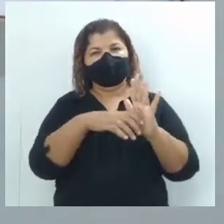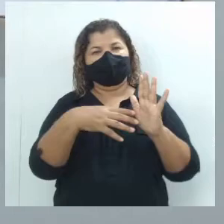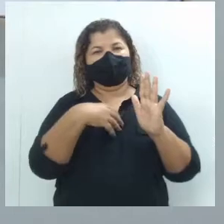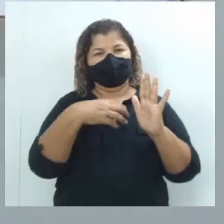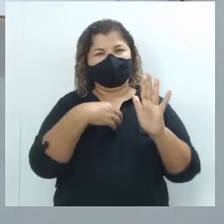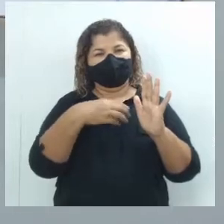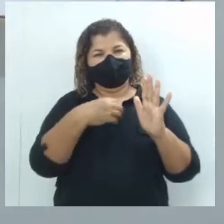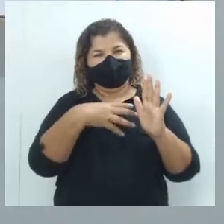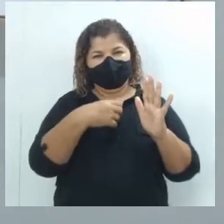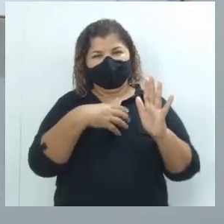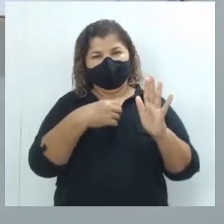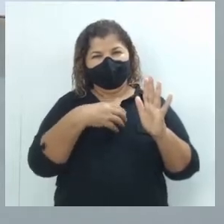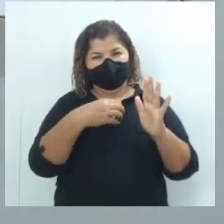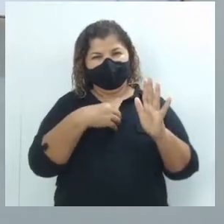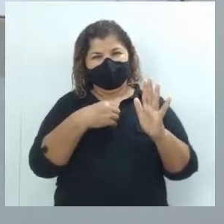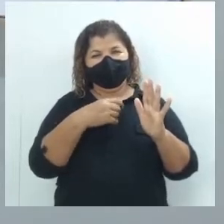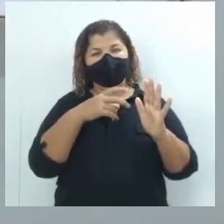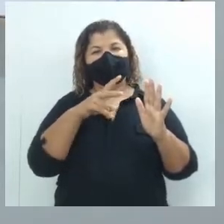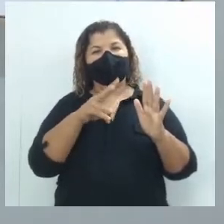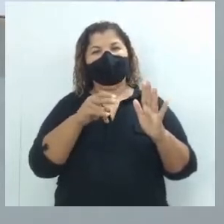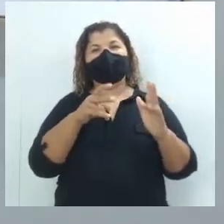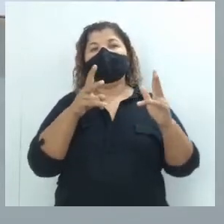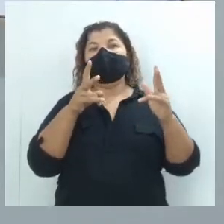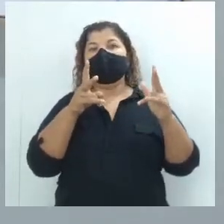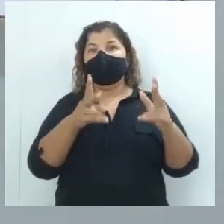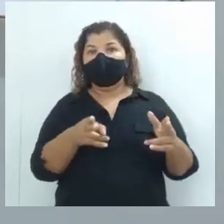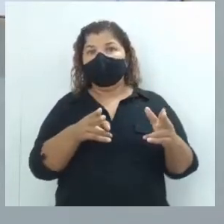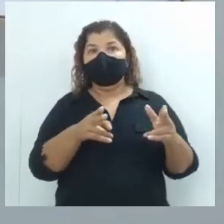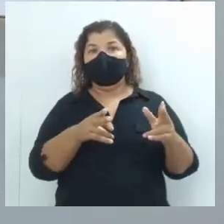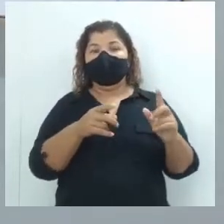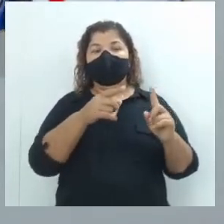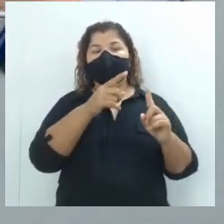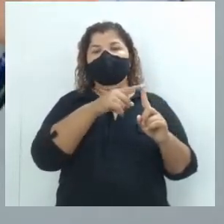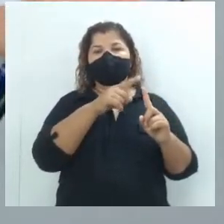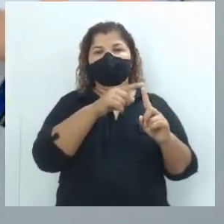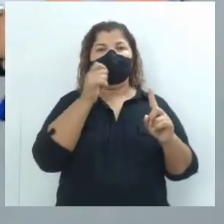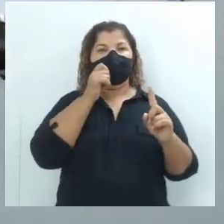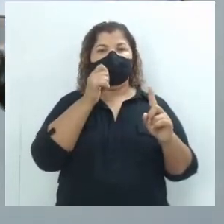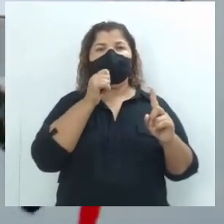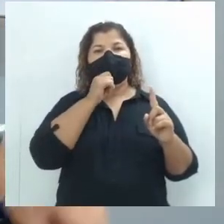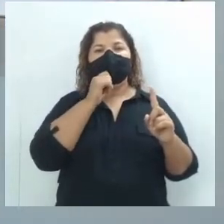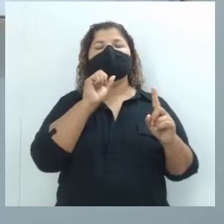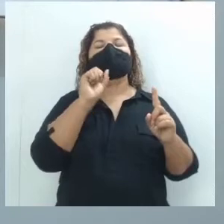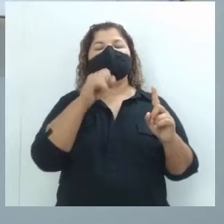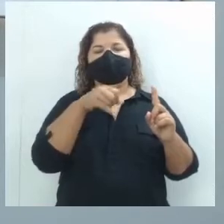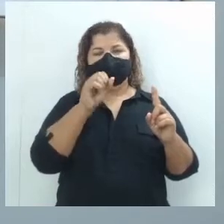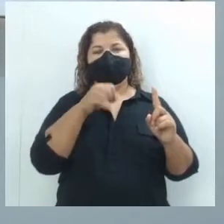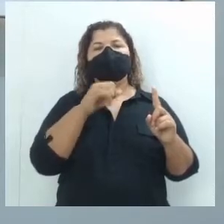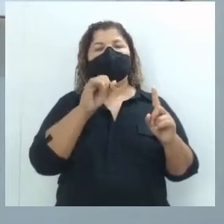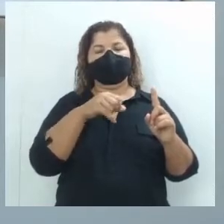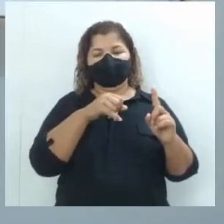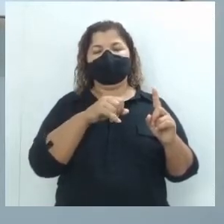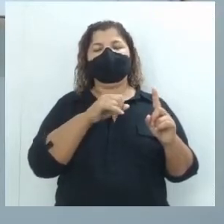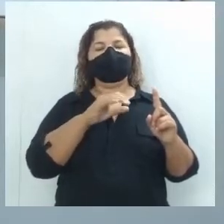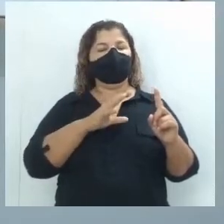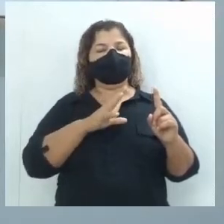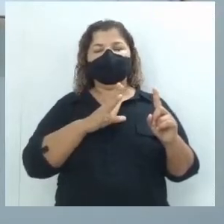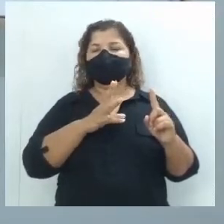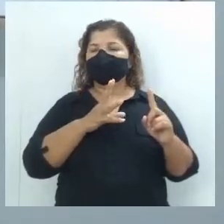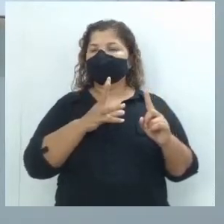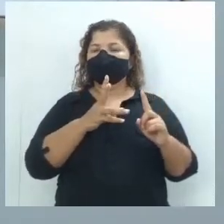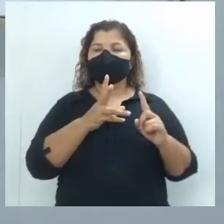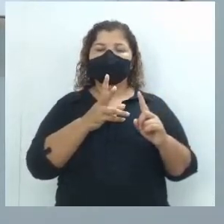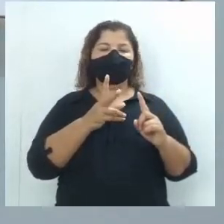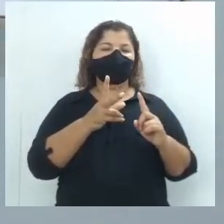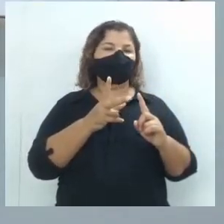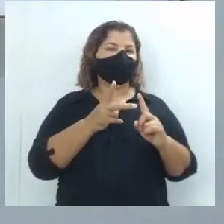os filhotinhos vão ter que ser iguais à mãe? Vão. Ei, monstro, todos os filhotinhos do vírus